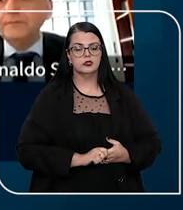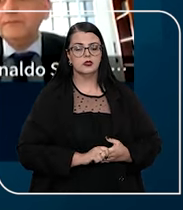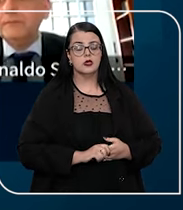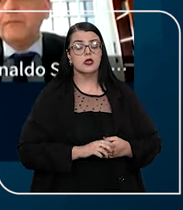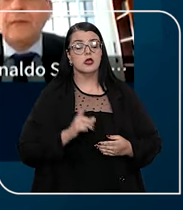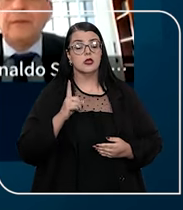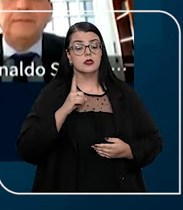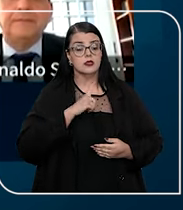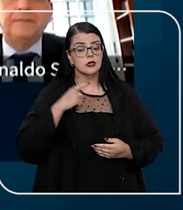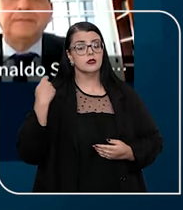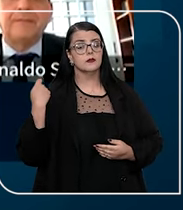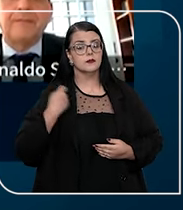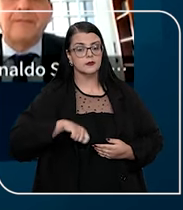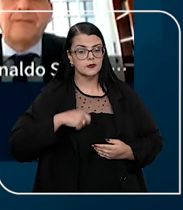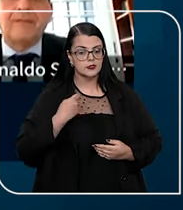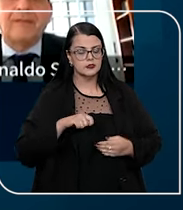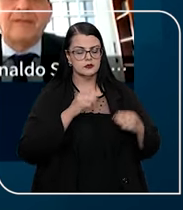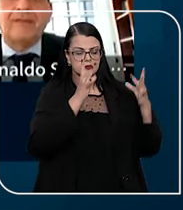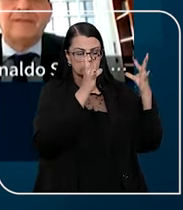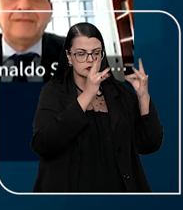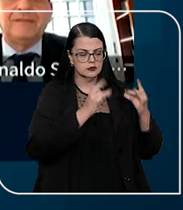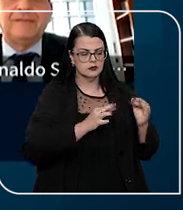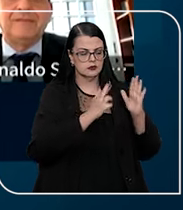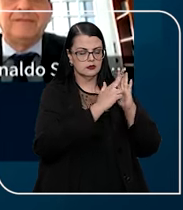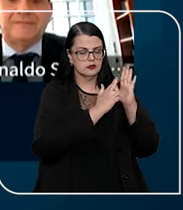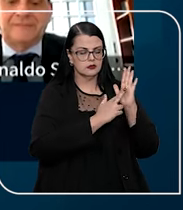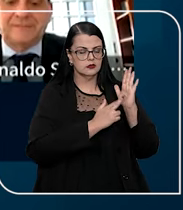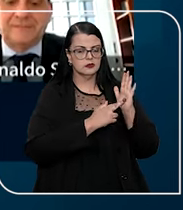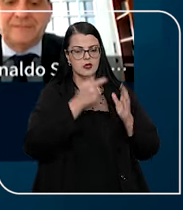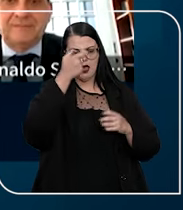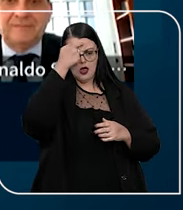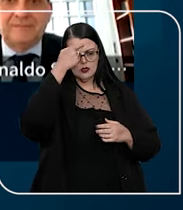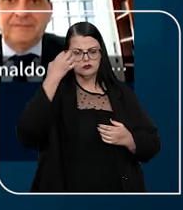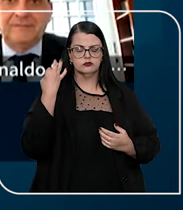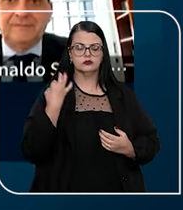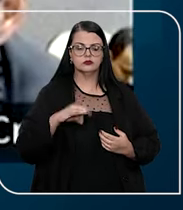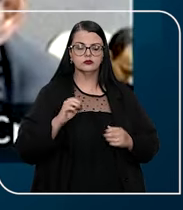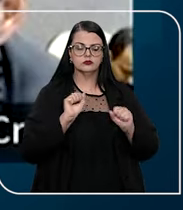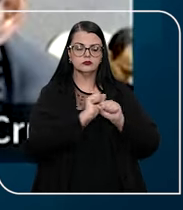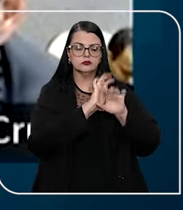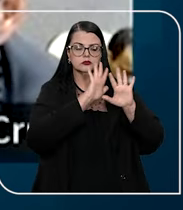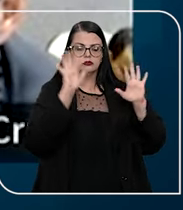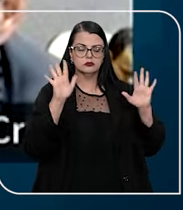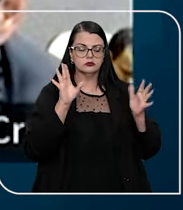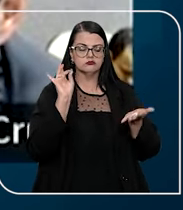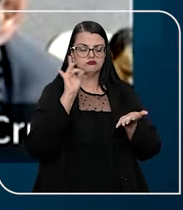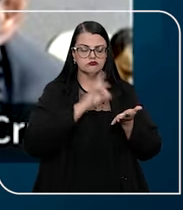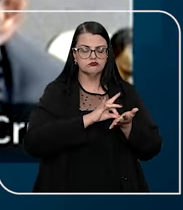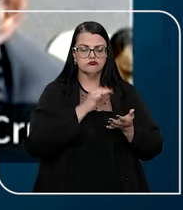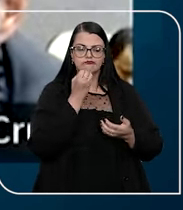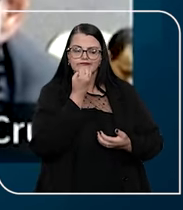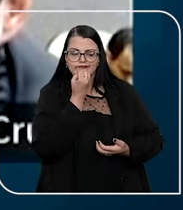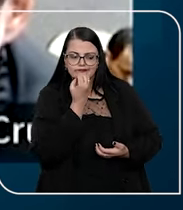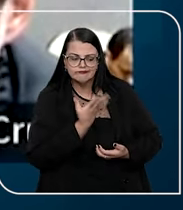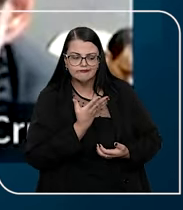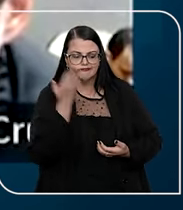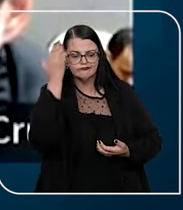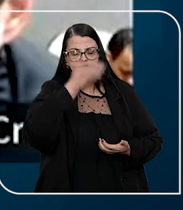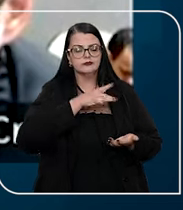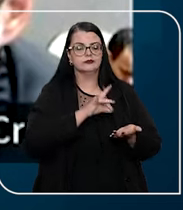assim segundo o magistrado é necessário detalhar as regras de valoração racional para esclarecer o peso real da